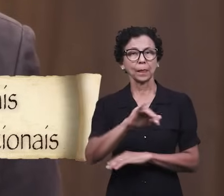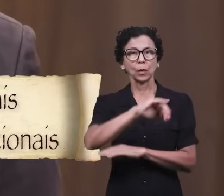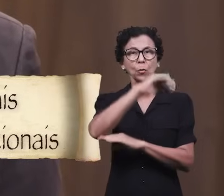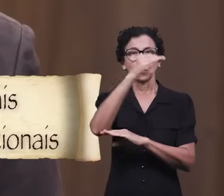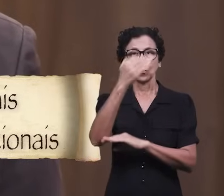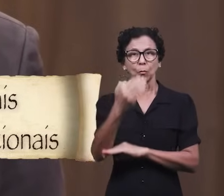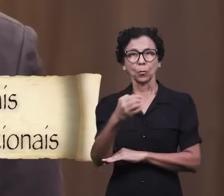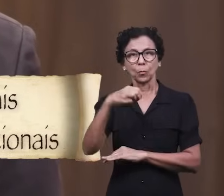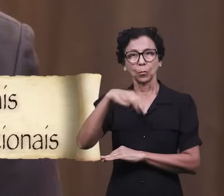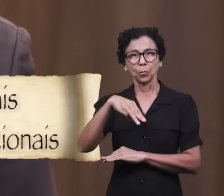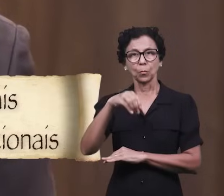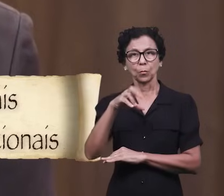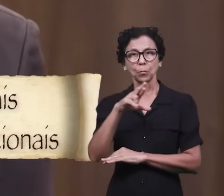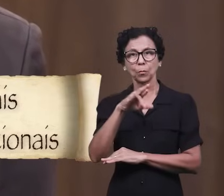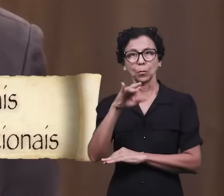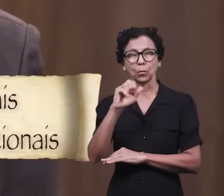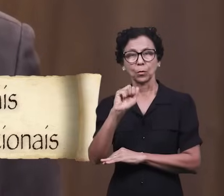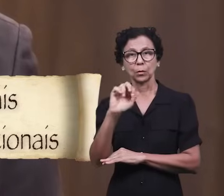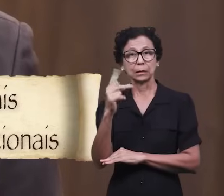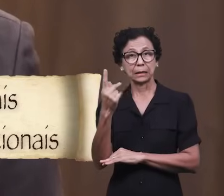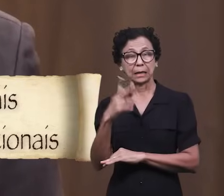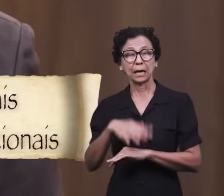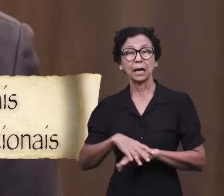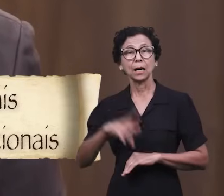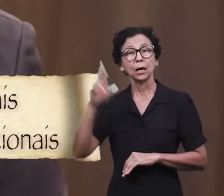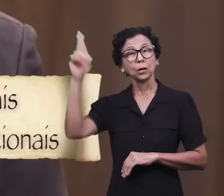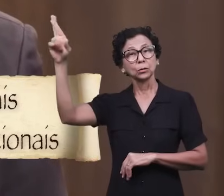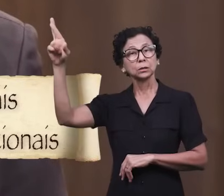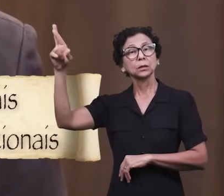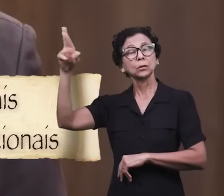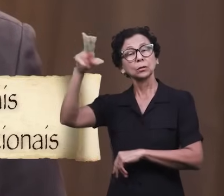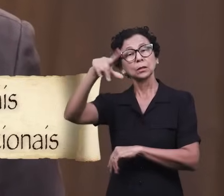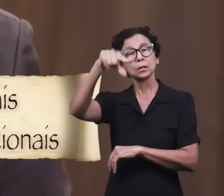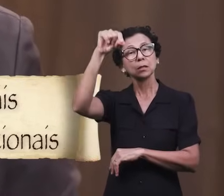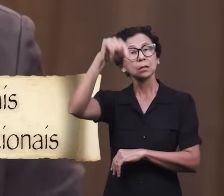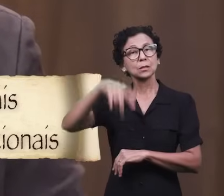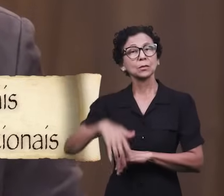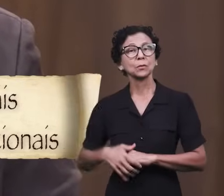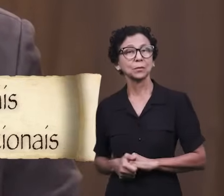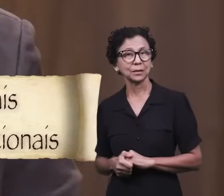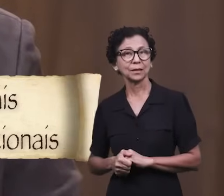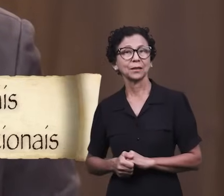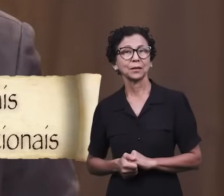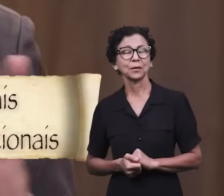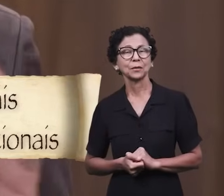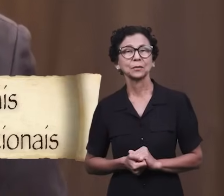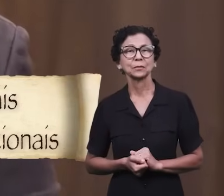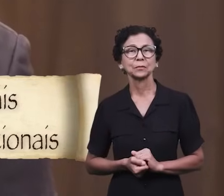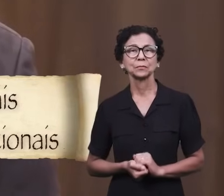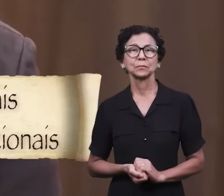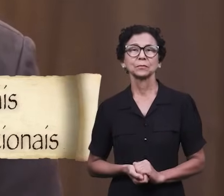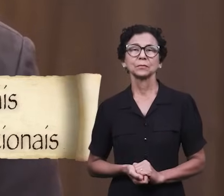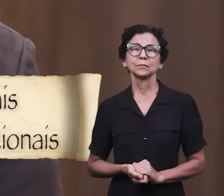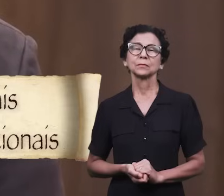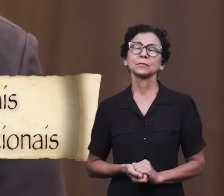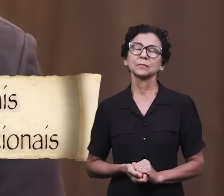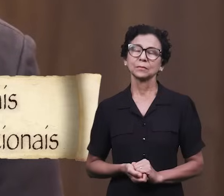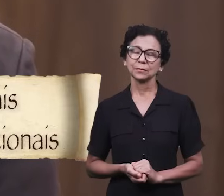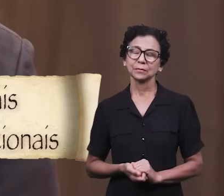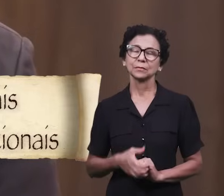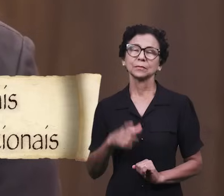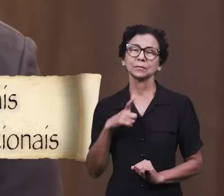Monte Moriá, que foi escolhido pelo Senhor, mas também não foi sem estar inserido num